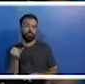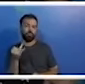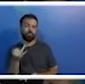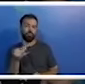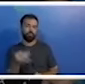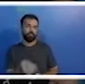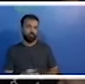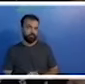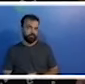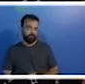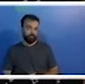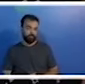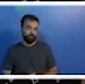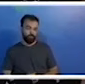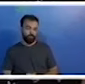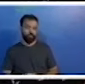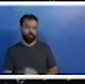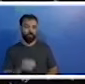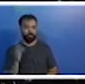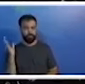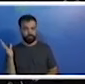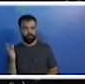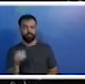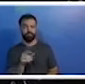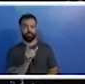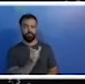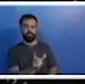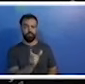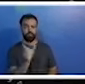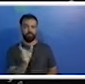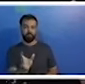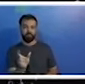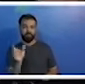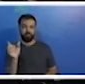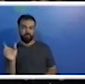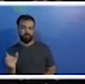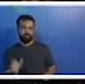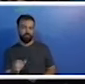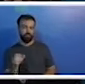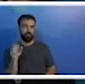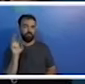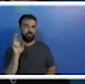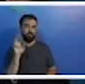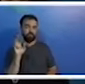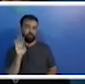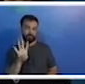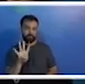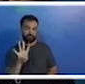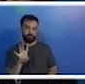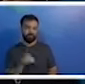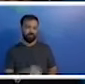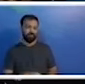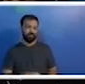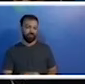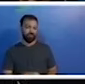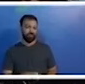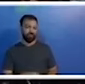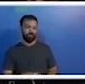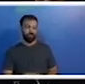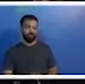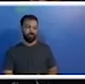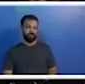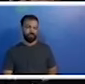só a Ale grias nós abrimos a boca quatro vezes para